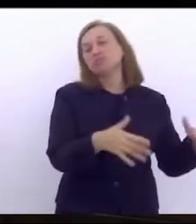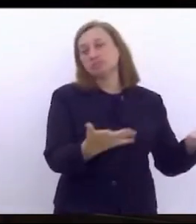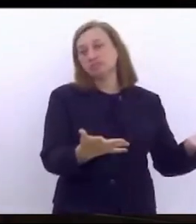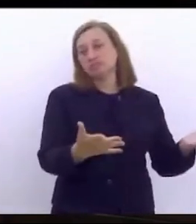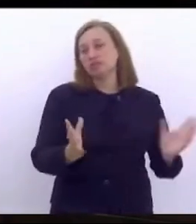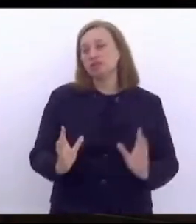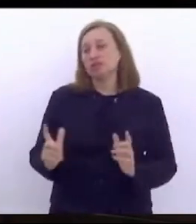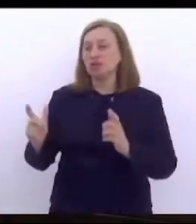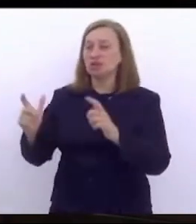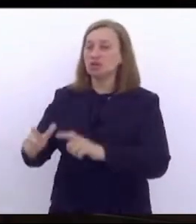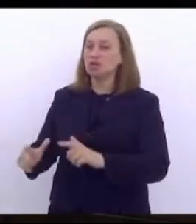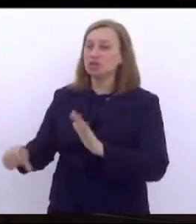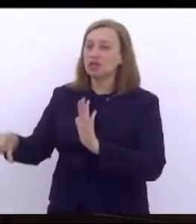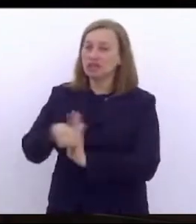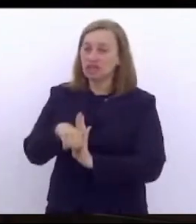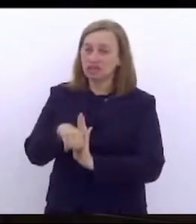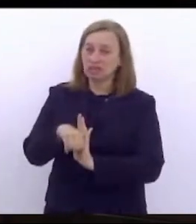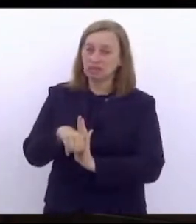inflados. E onde está